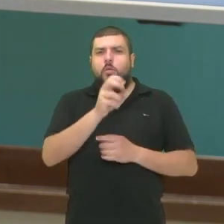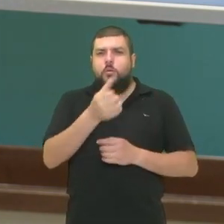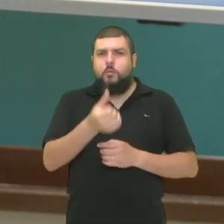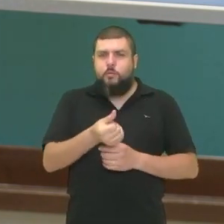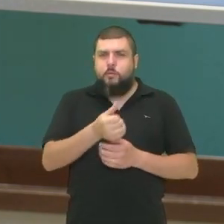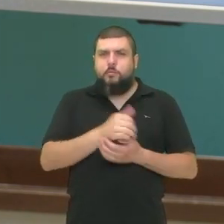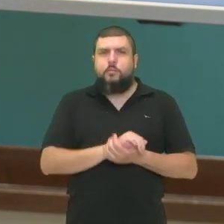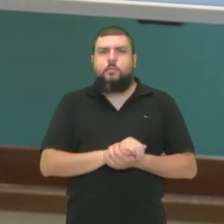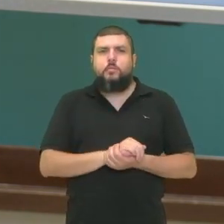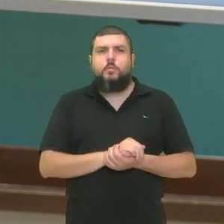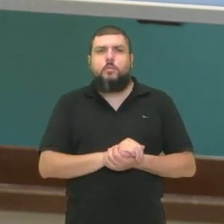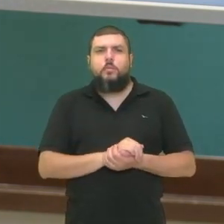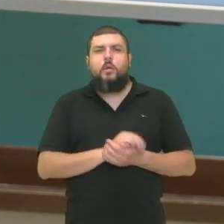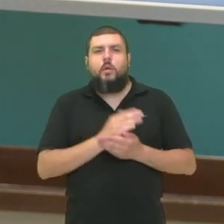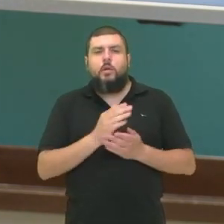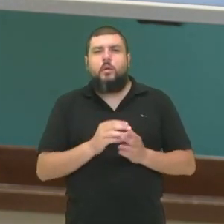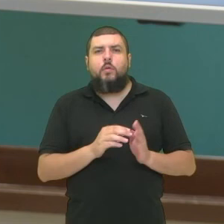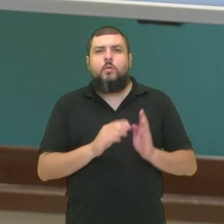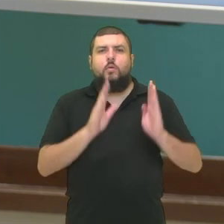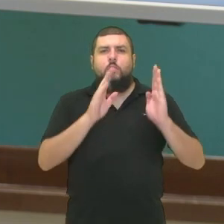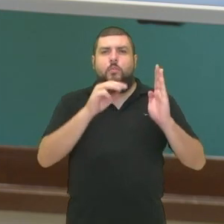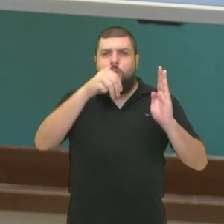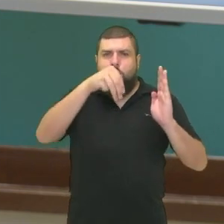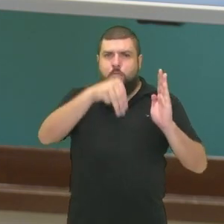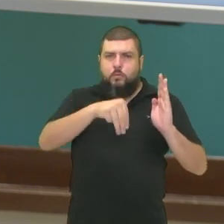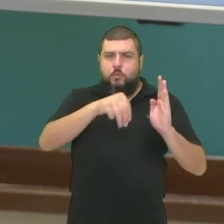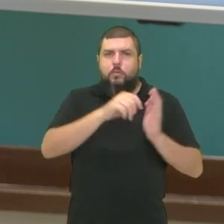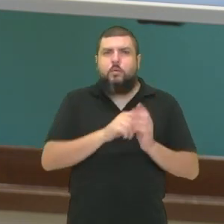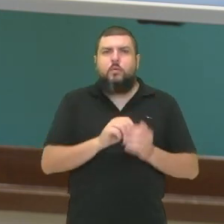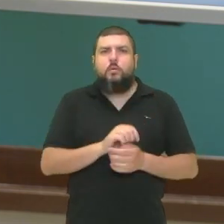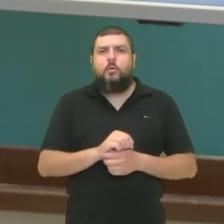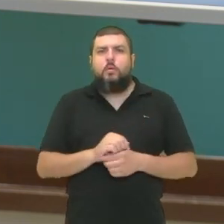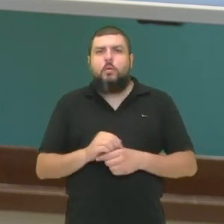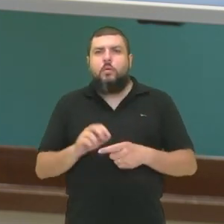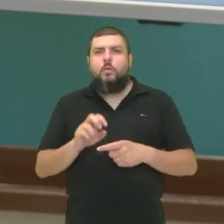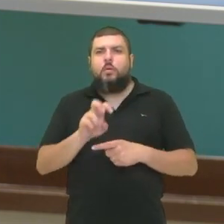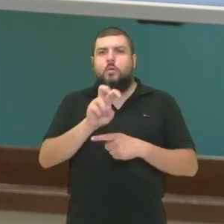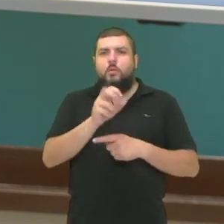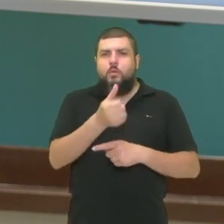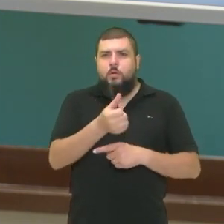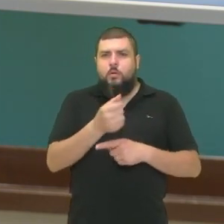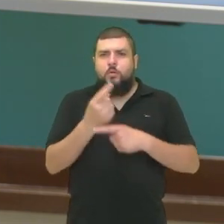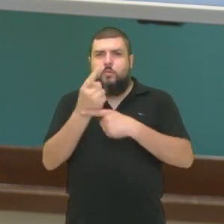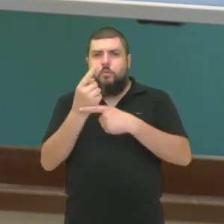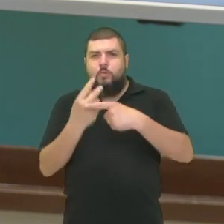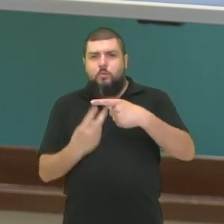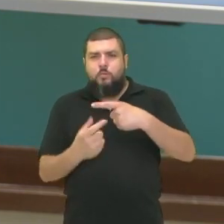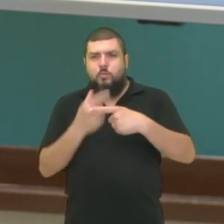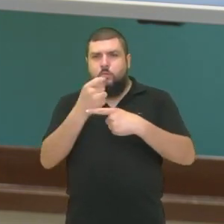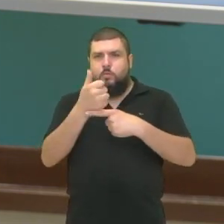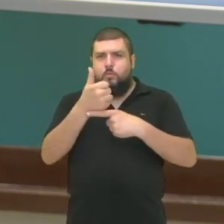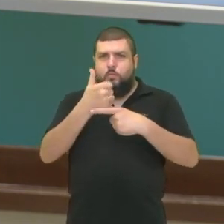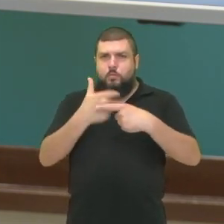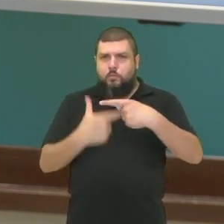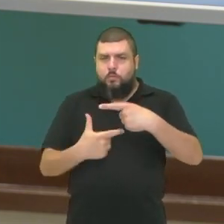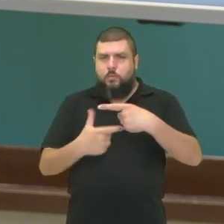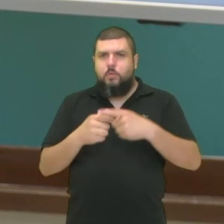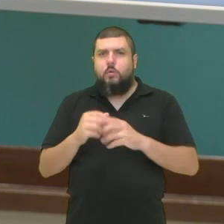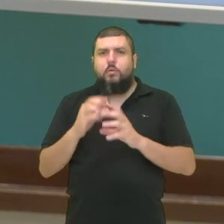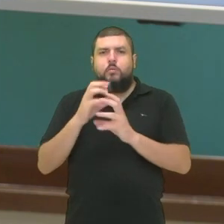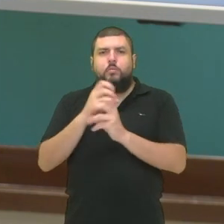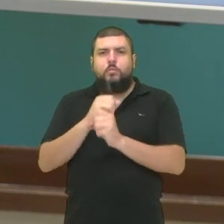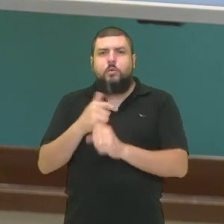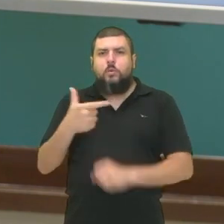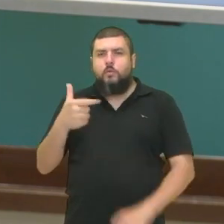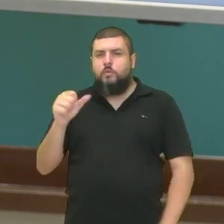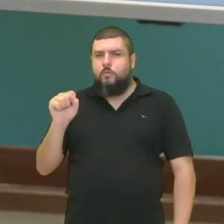valor módulo do valor determinante, 1/2 de 56, portanto, deu 28 unidades de